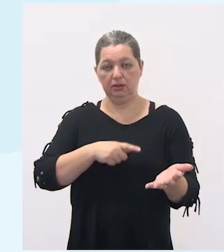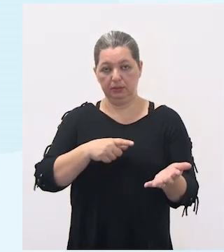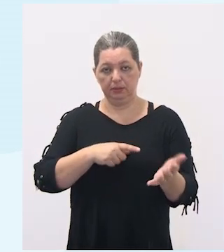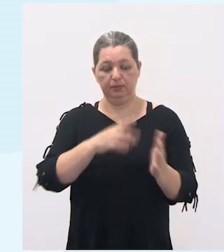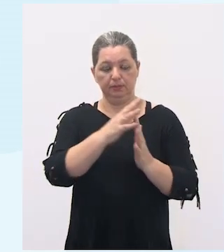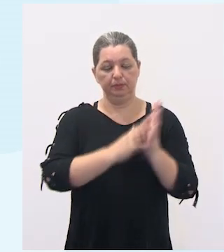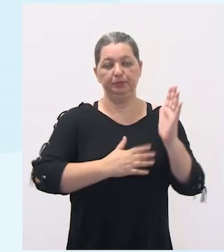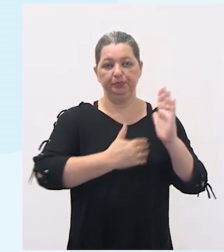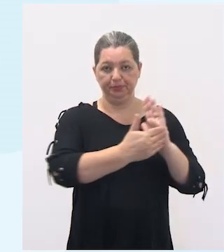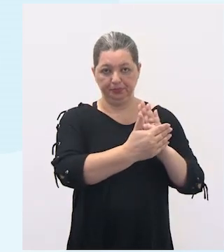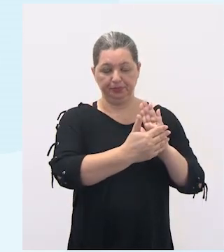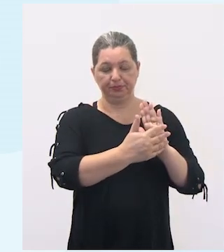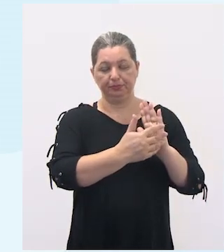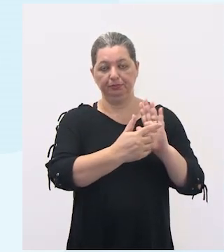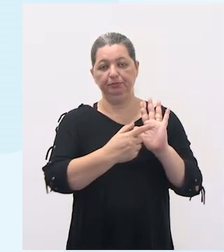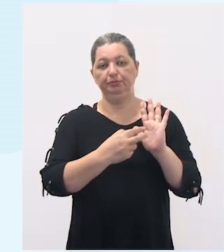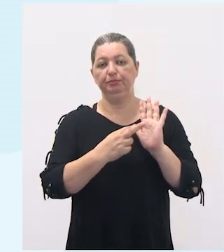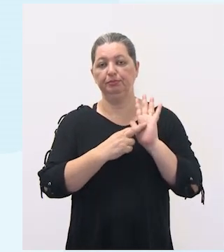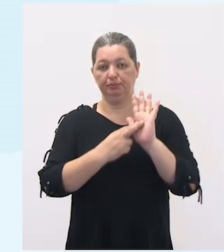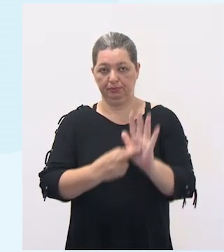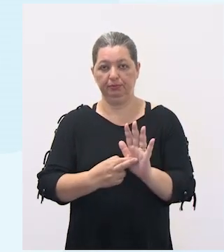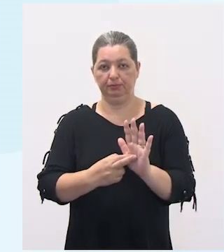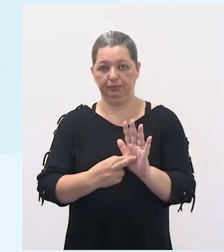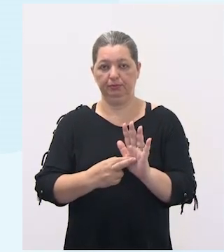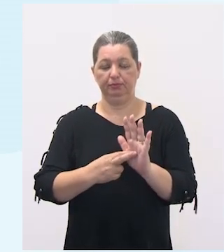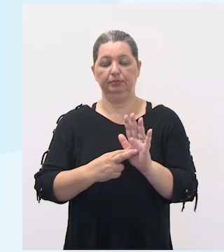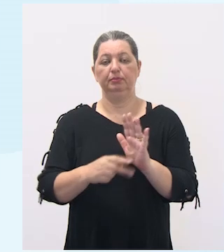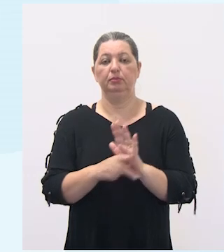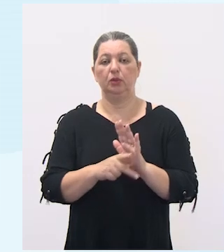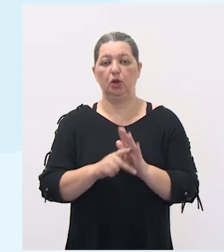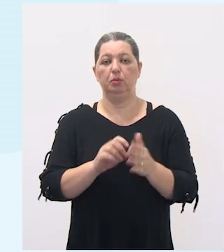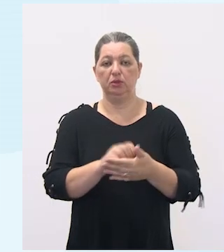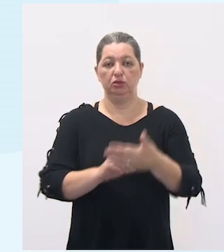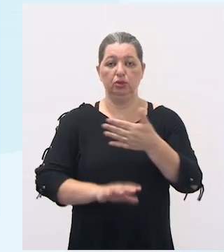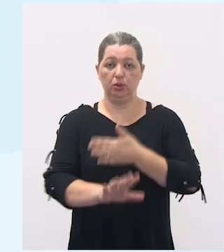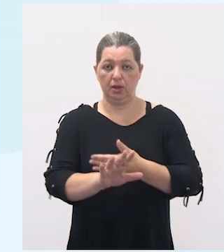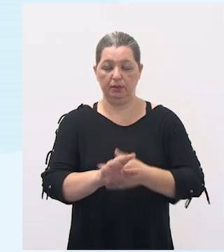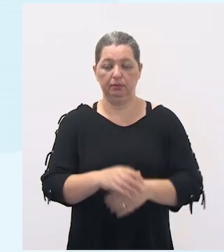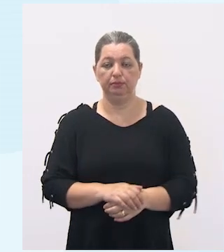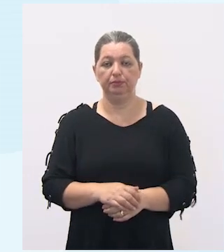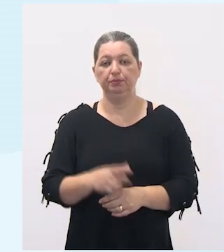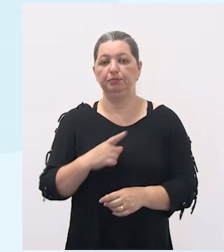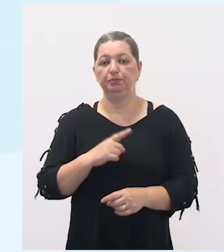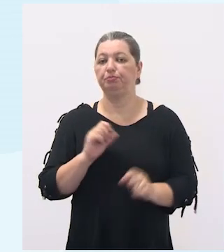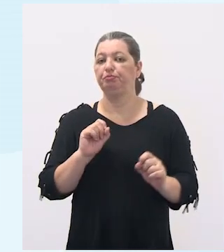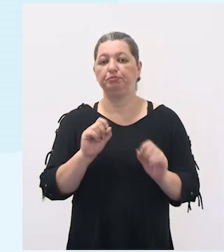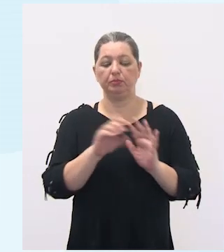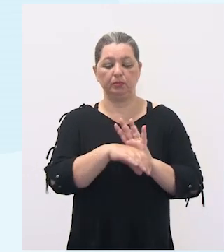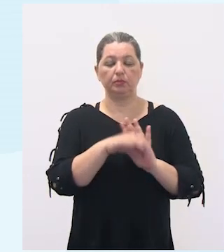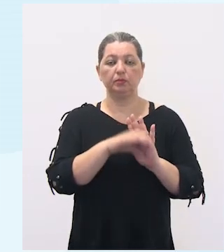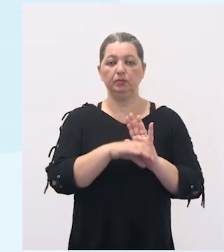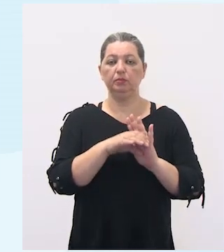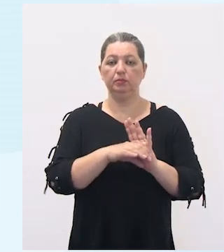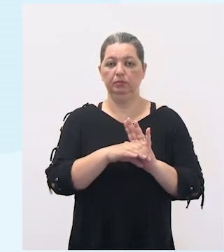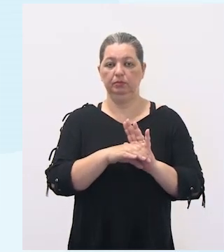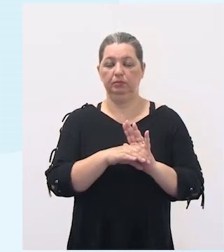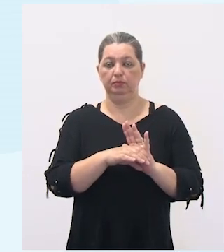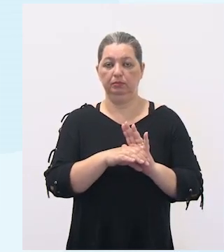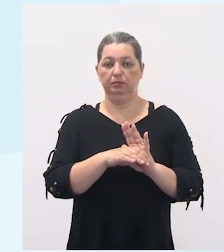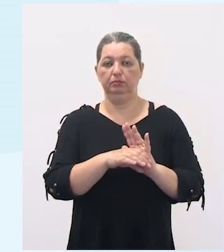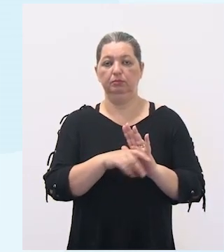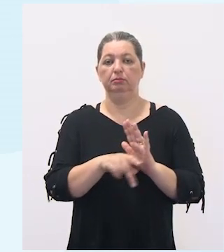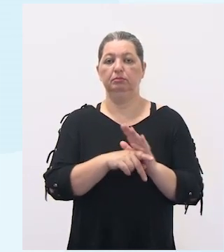de referência do SAEB, a matriz curricular, ela é conceitos de conteúdos,